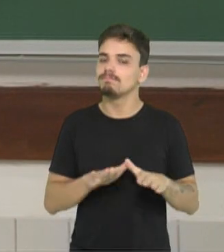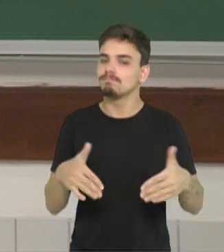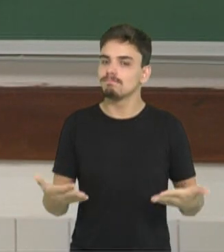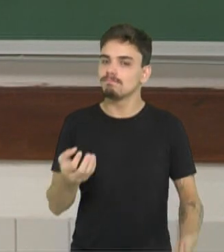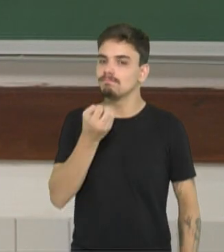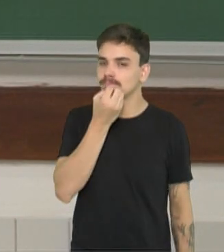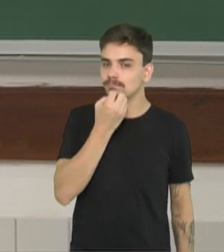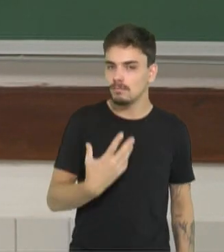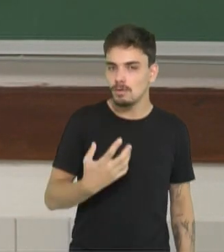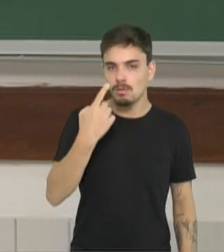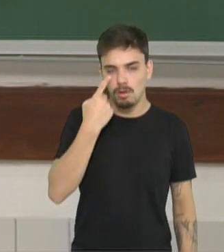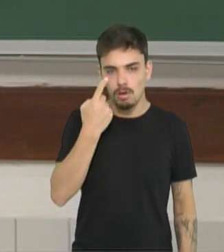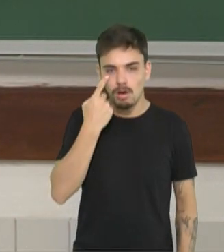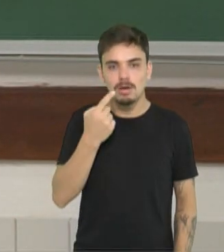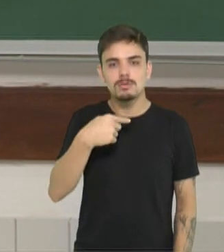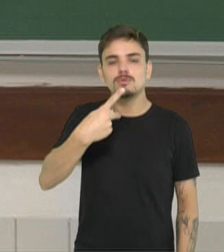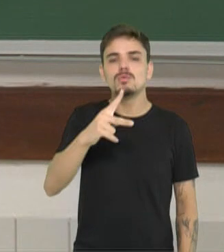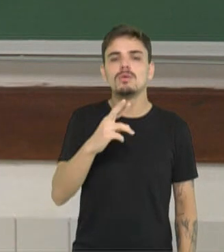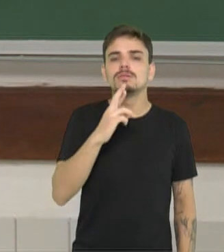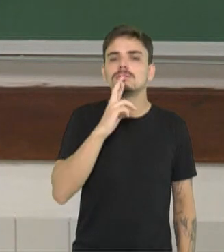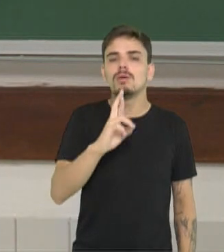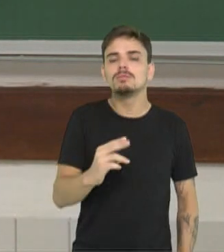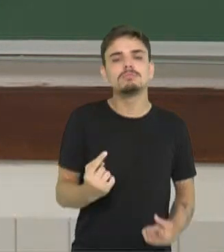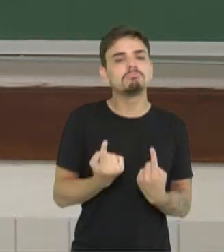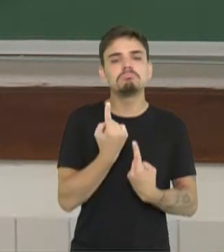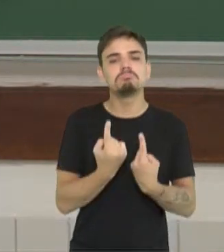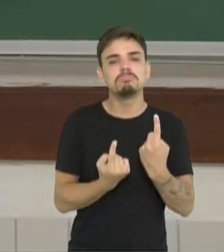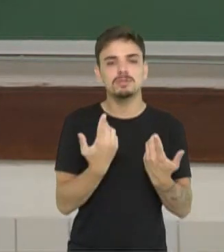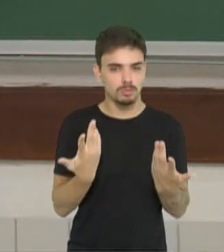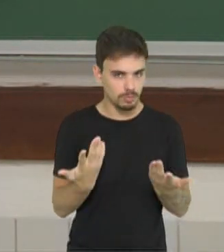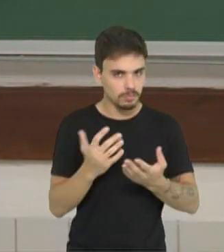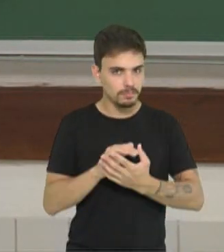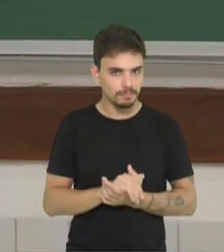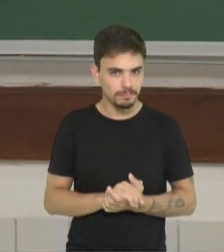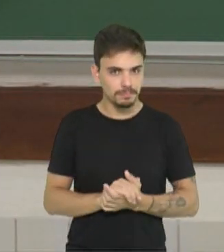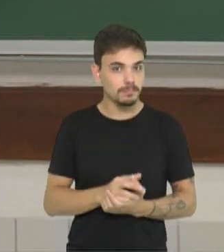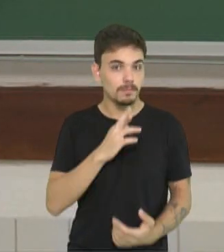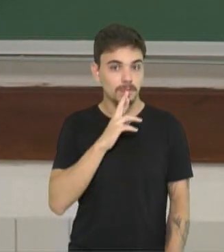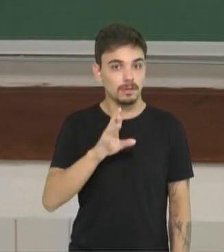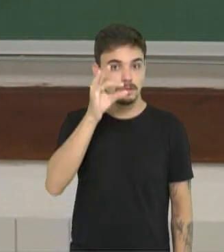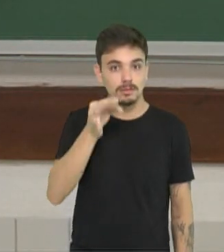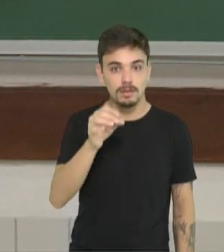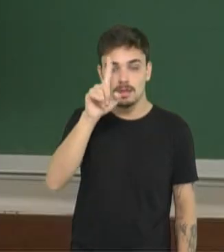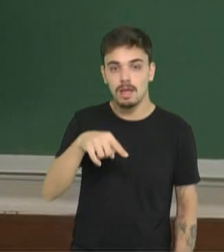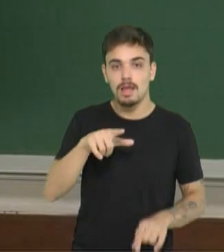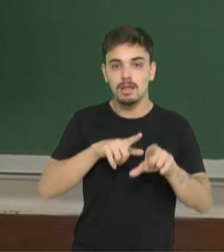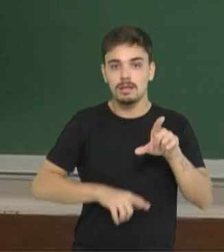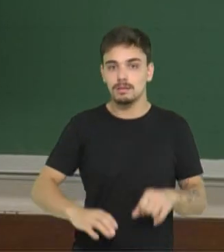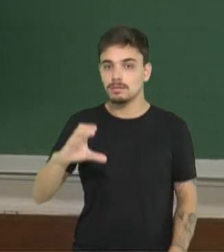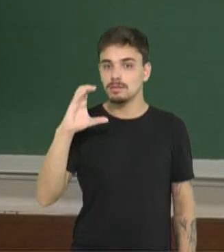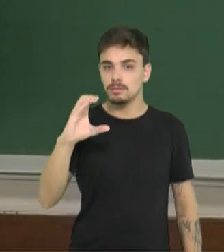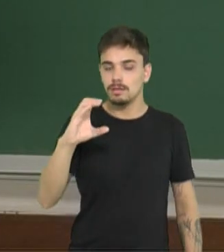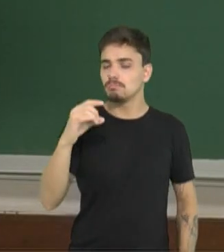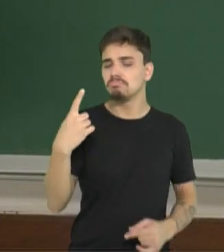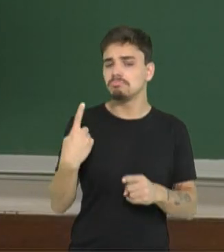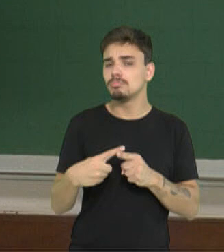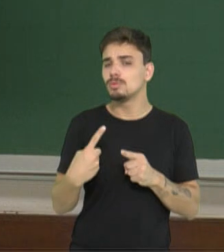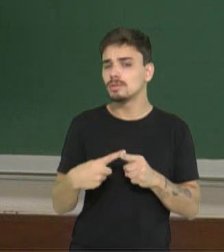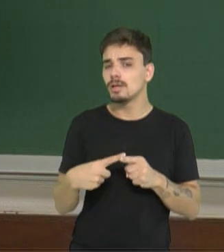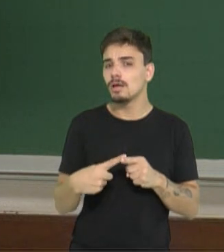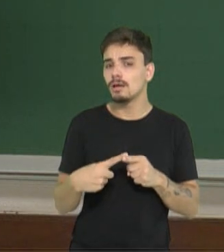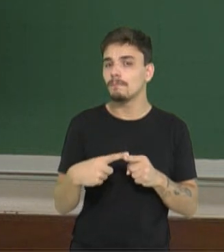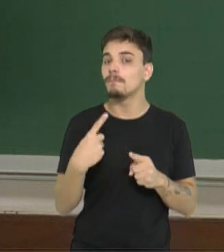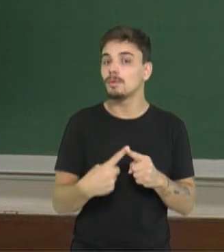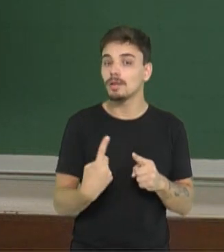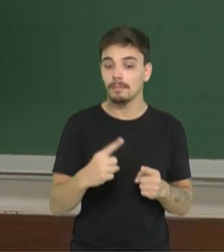Muito bem, então qual foi a sua resposta aí para esse quiz? A resposta correta é a alternativa C. Por quê? Porque